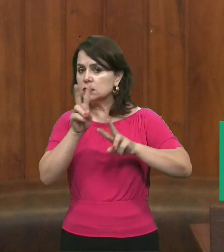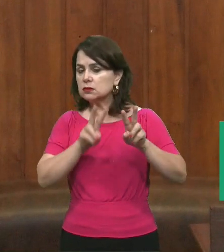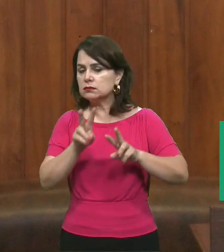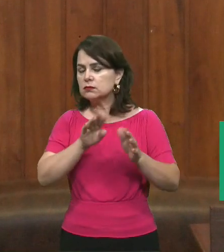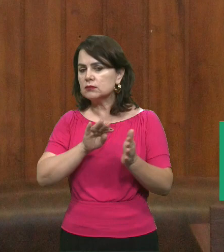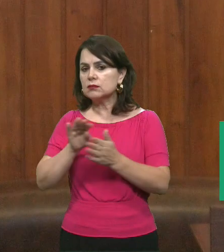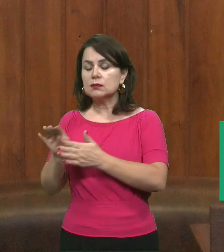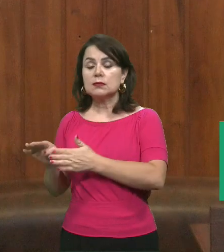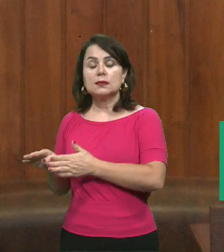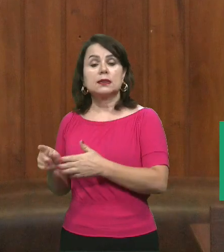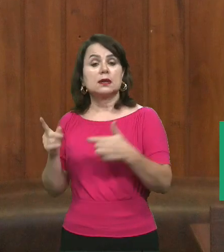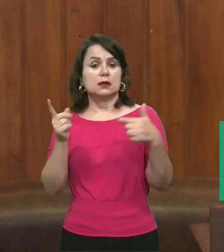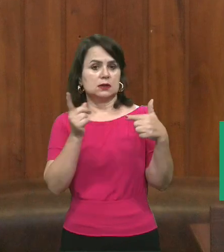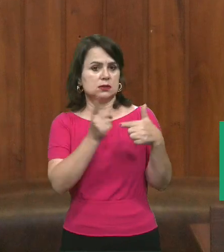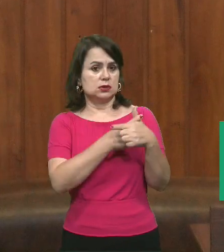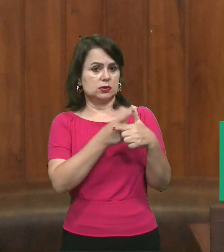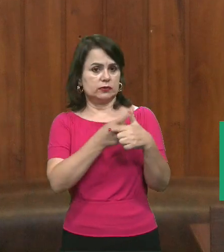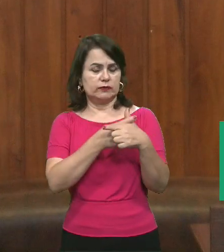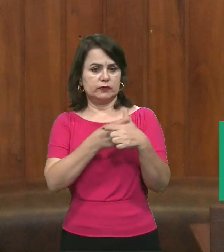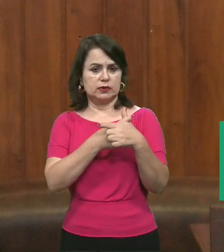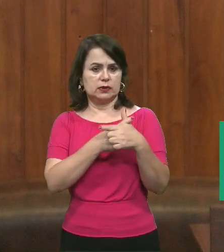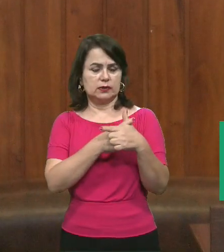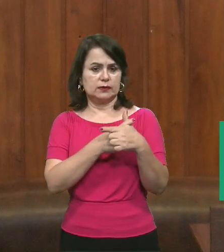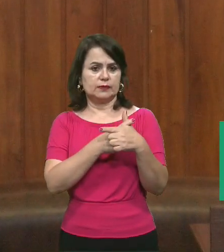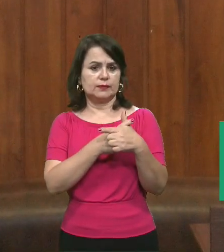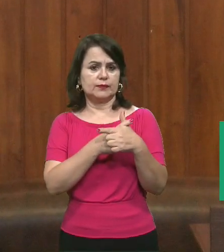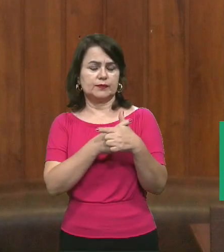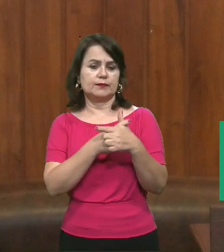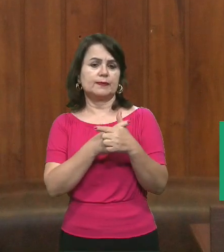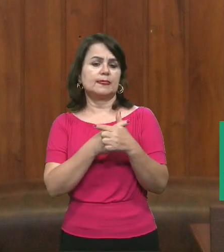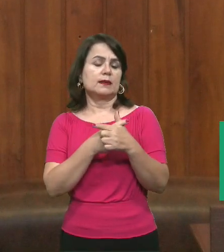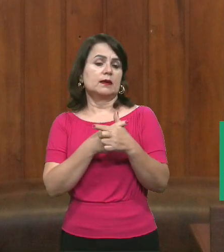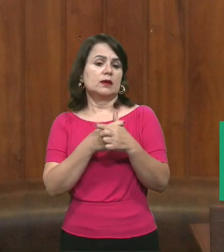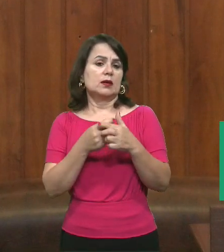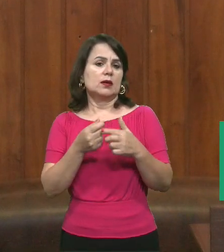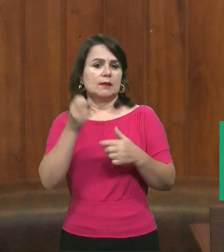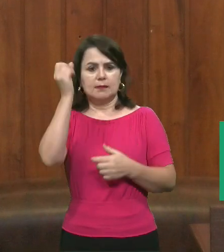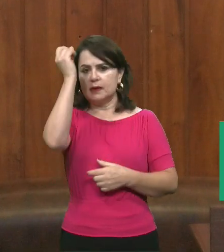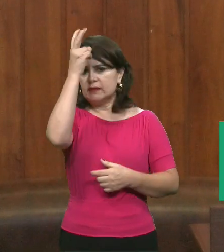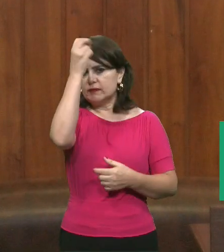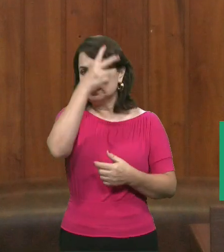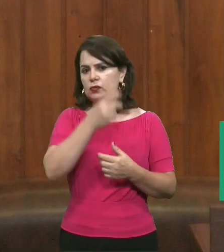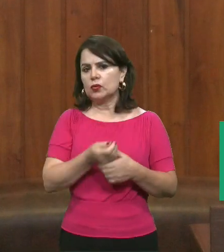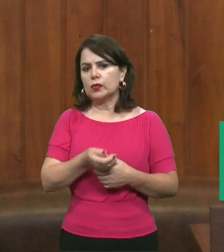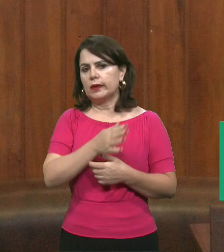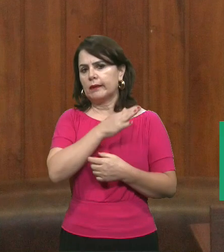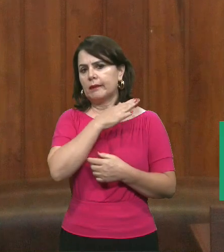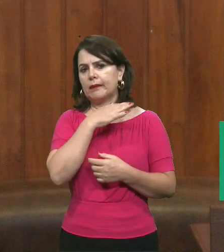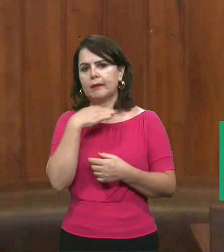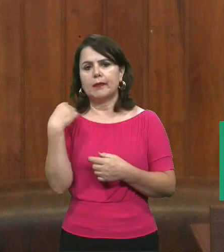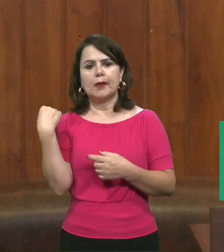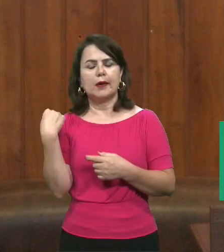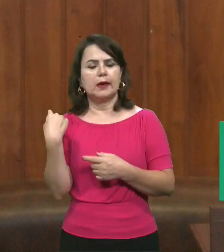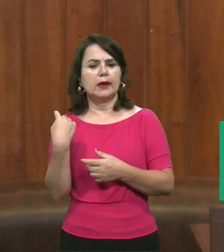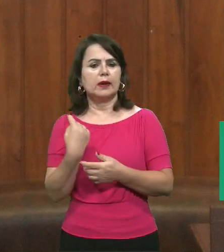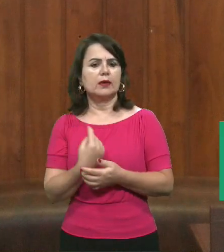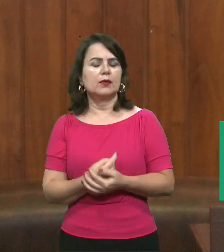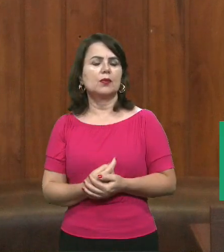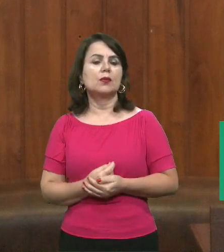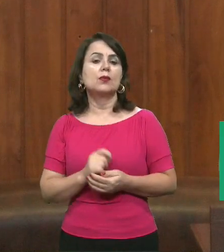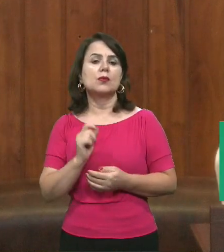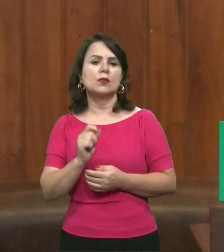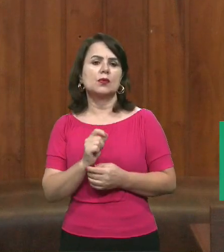dívida, fora a falência múltipla dos órgãos da prefeitura, educação, saúde,